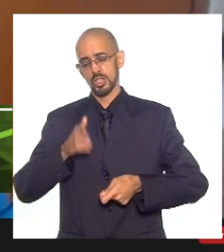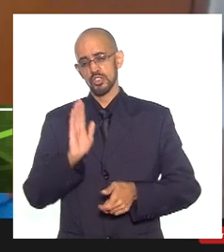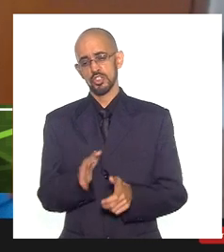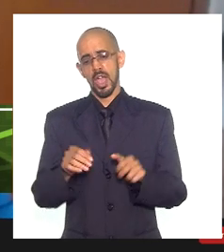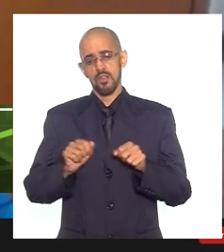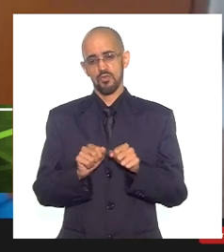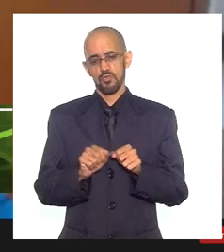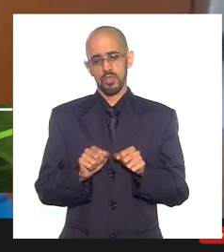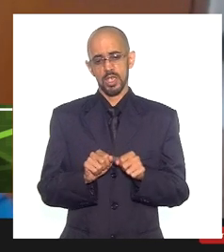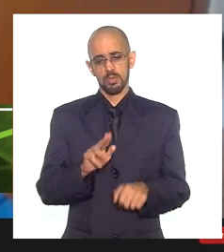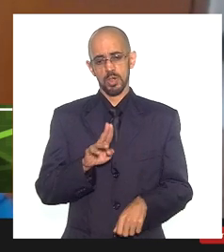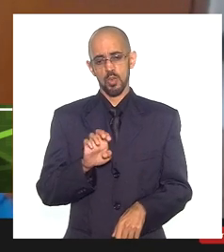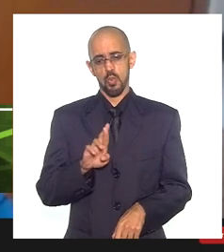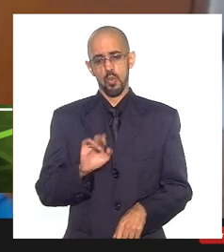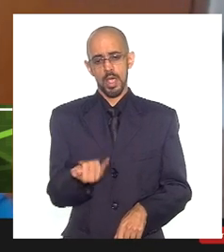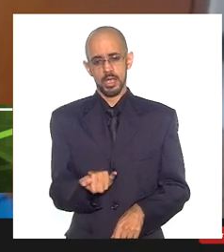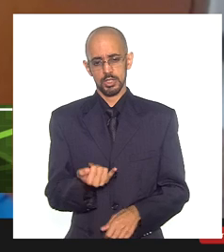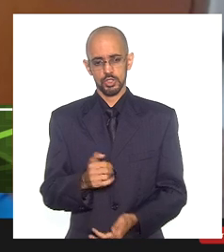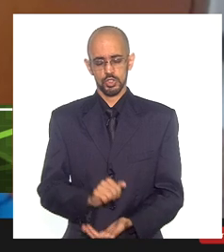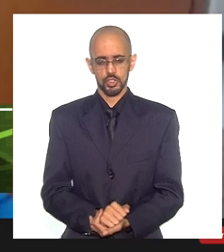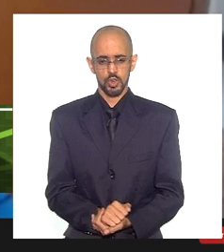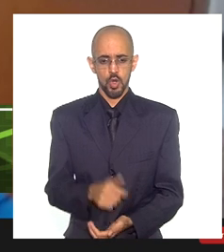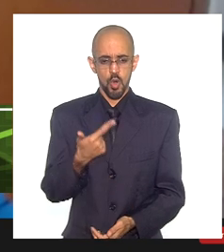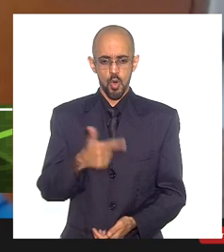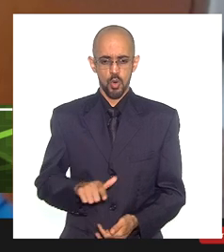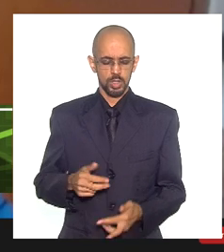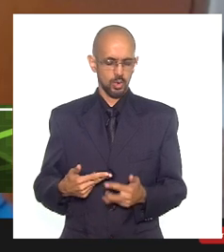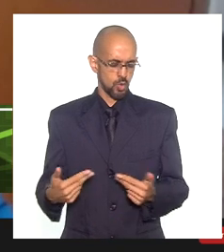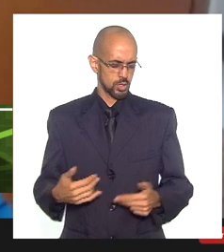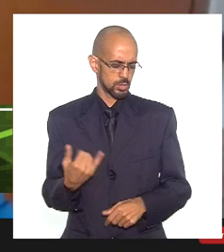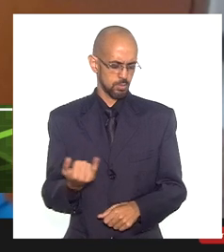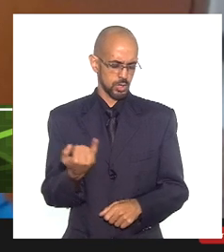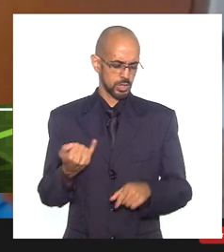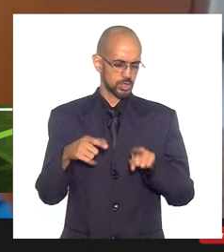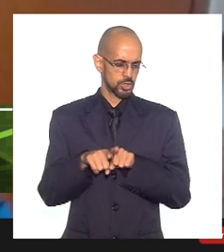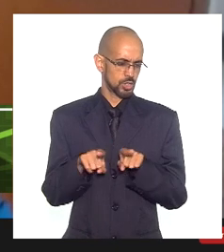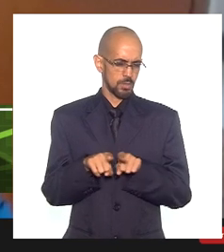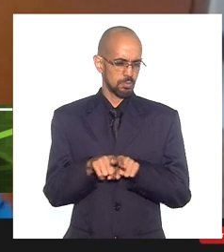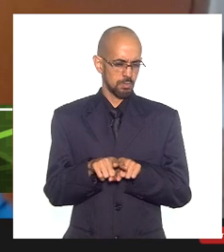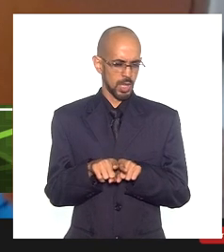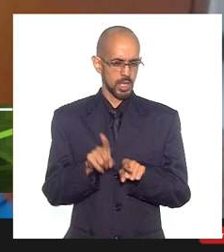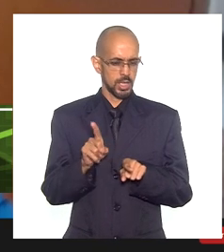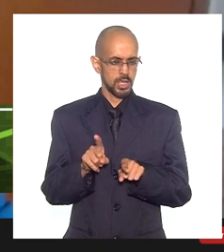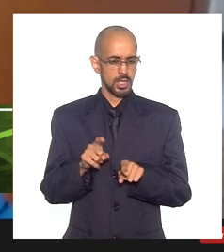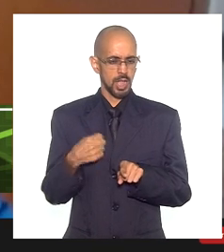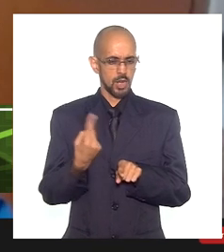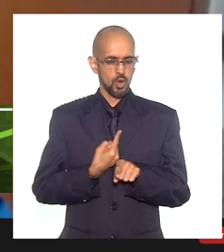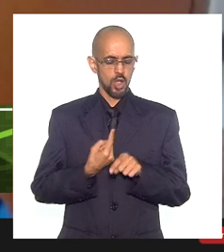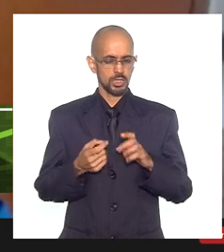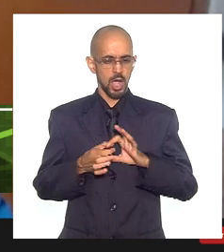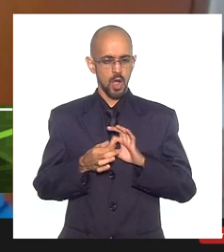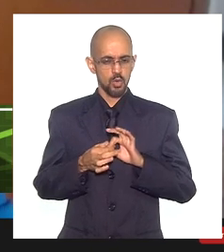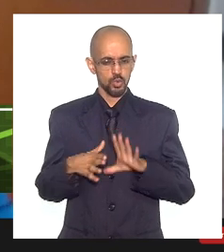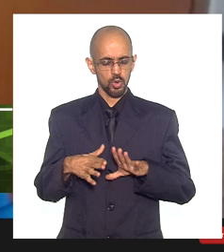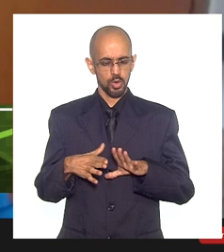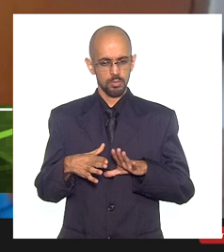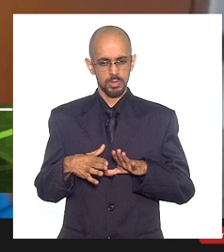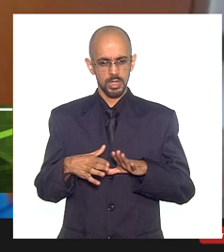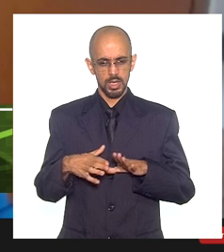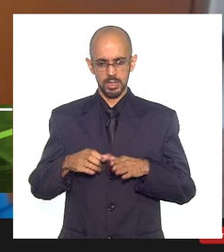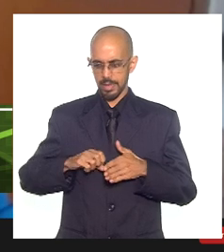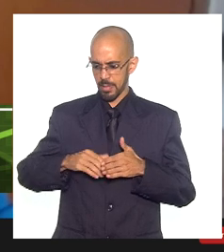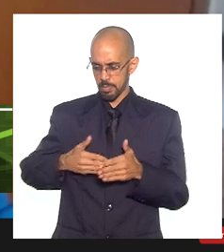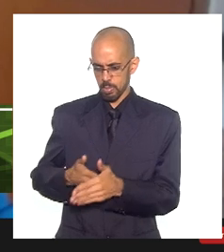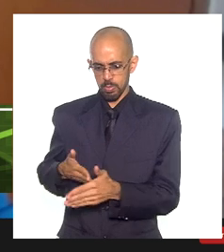pela UERJ. Outro ponto importante onde a nossa autonomia acaba sendo desvaziada